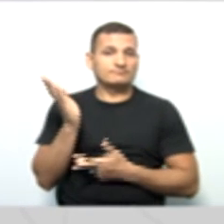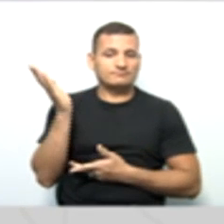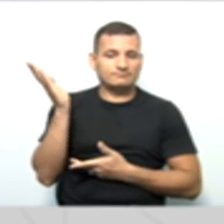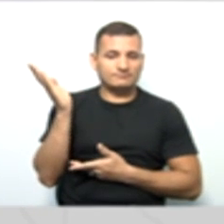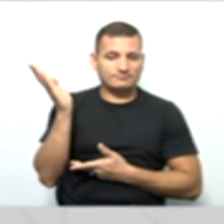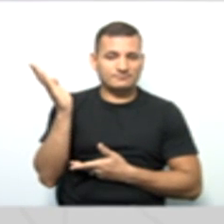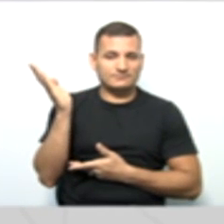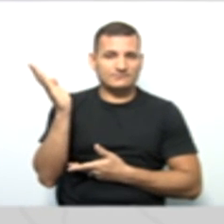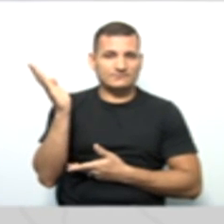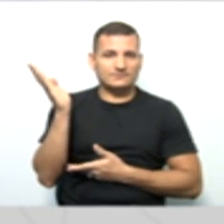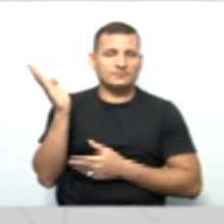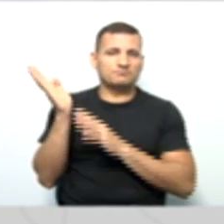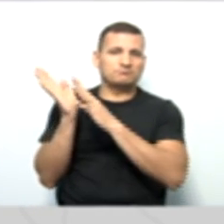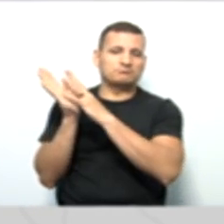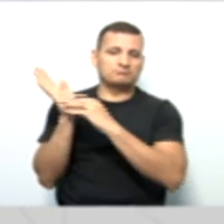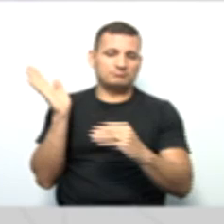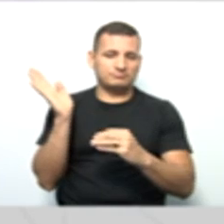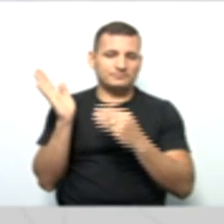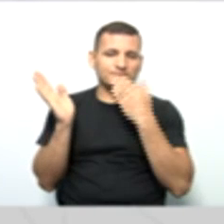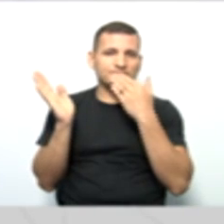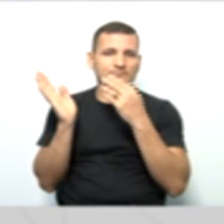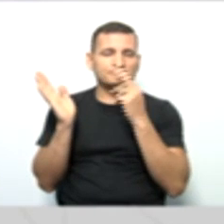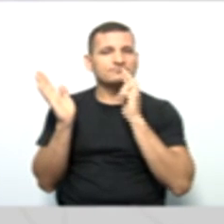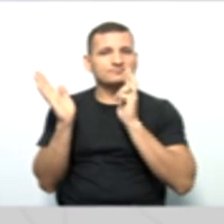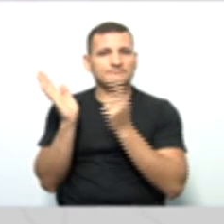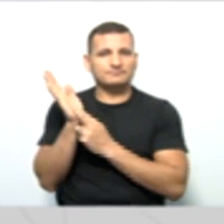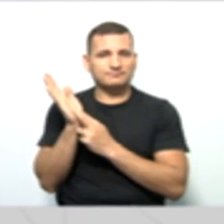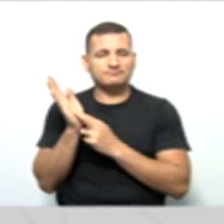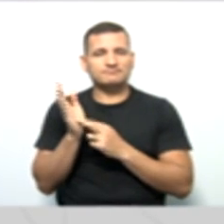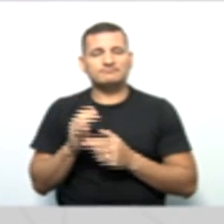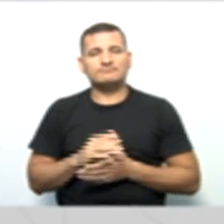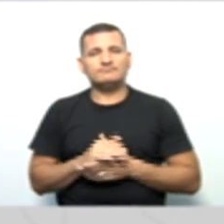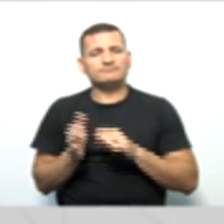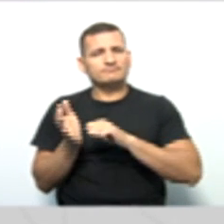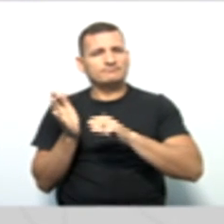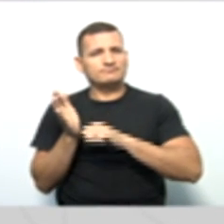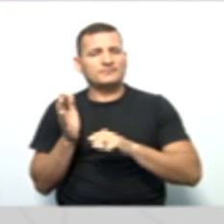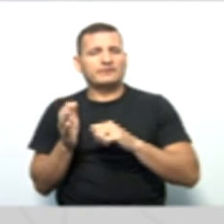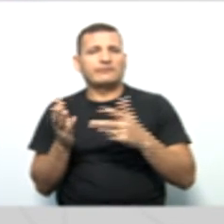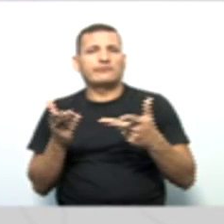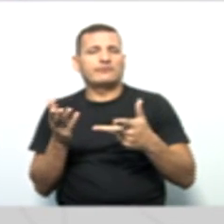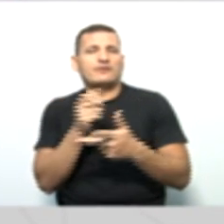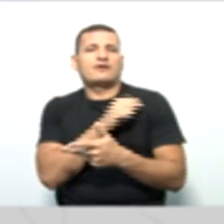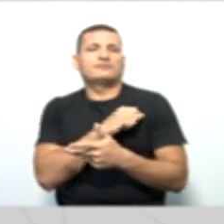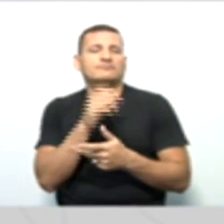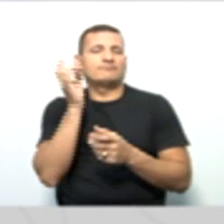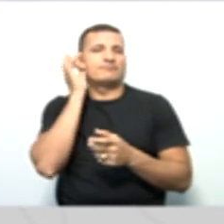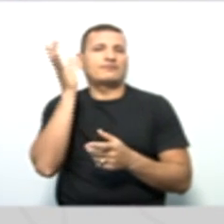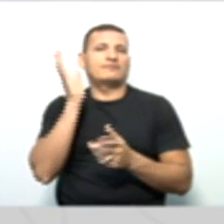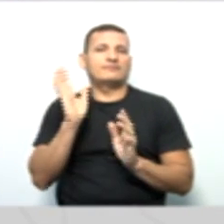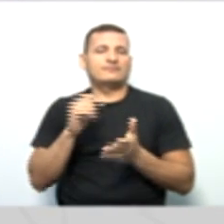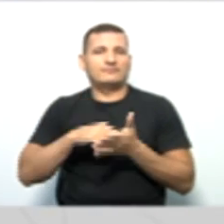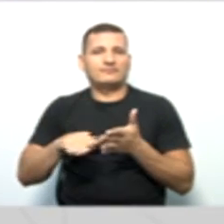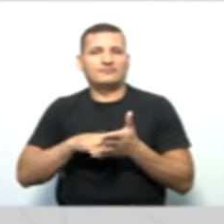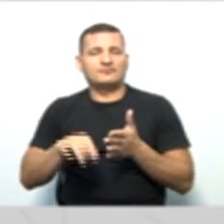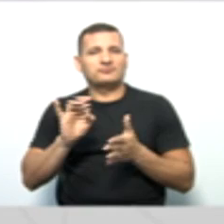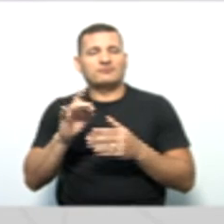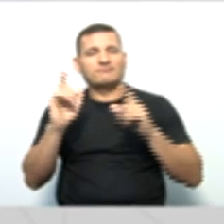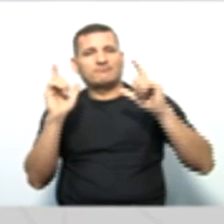Bora lá. Hoje, aluno hoje em dia não quer saber de caderno, né? Só smartphone, tablet. Eu vou tirar uma foto. Foto a gente não